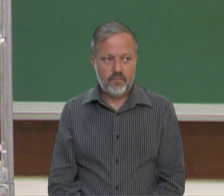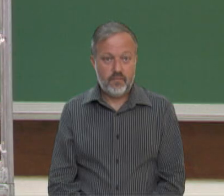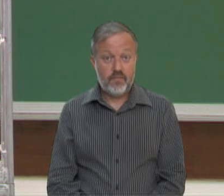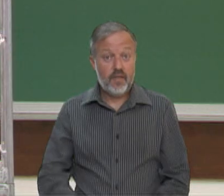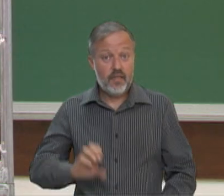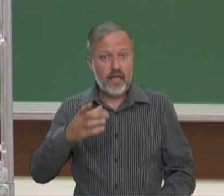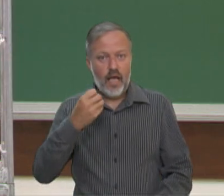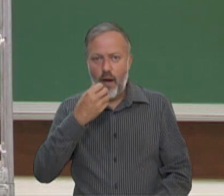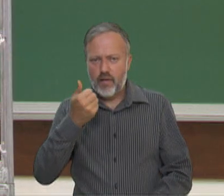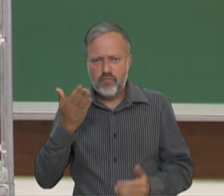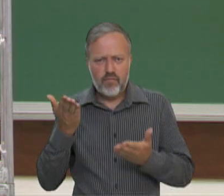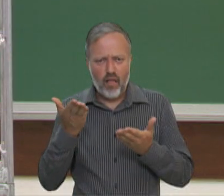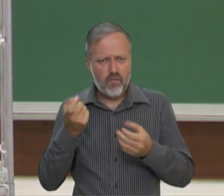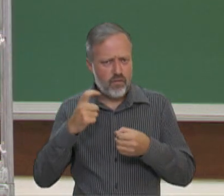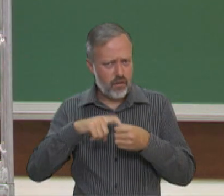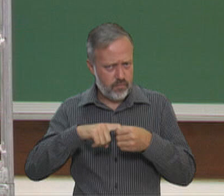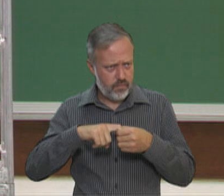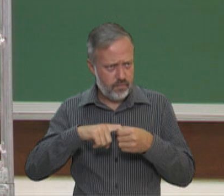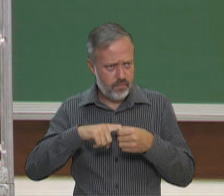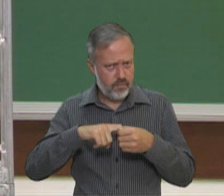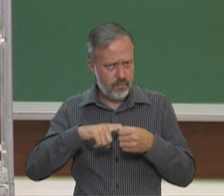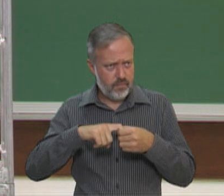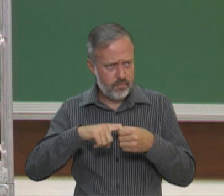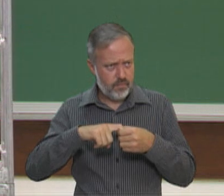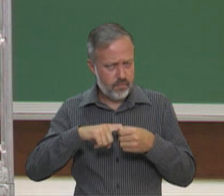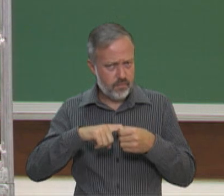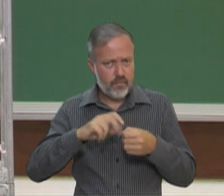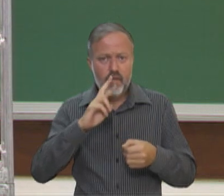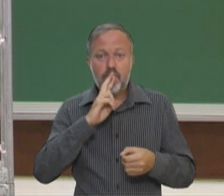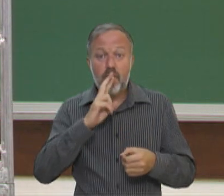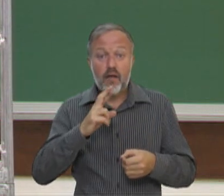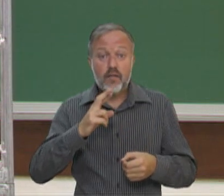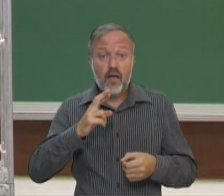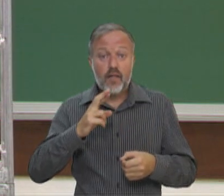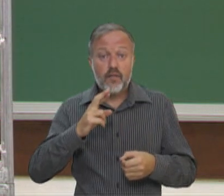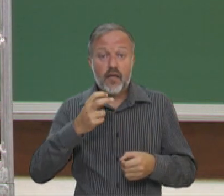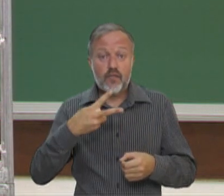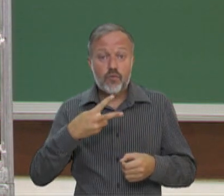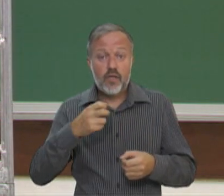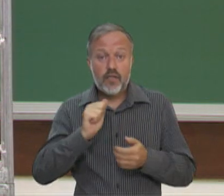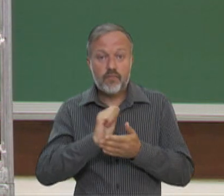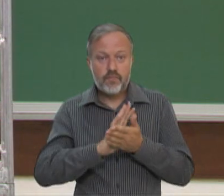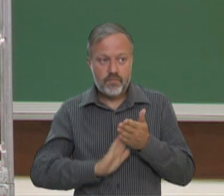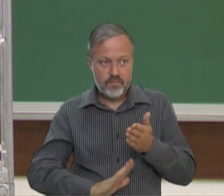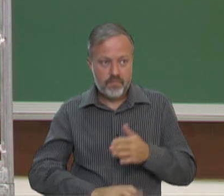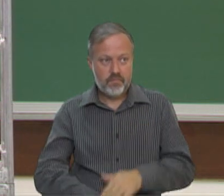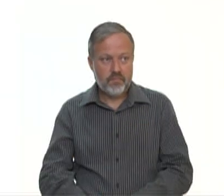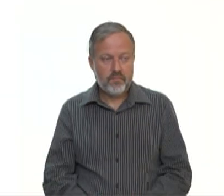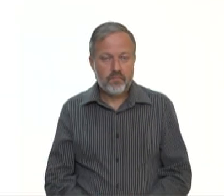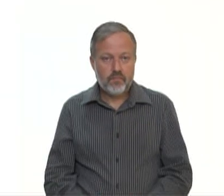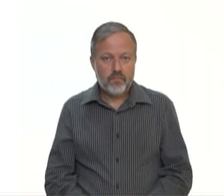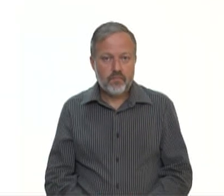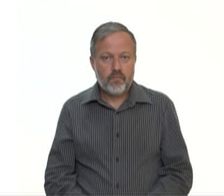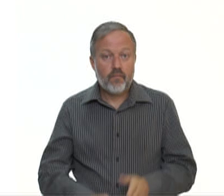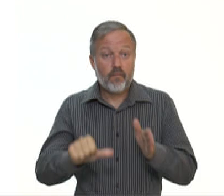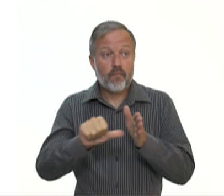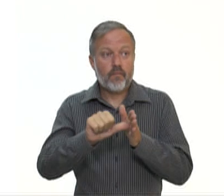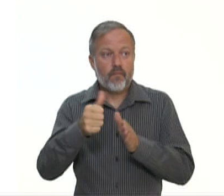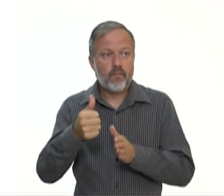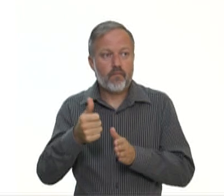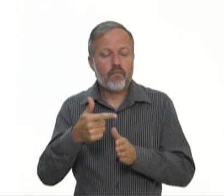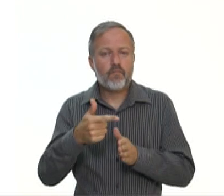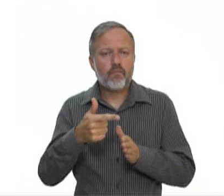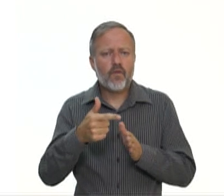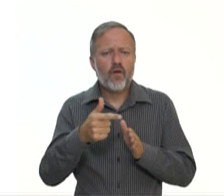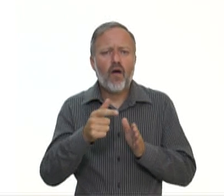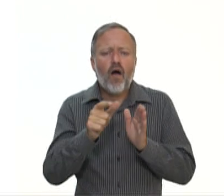Vale? Voltamos. Então, a resposta dessas duas atividades está aqui. Primeiro, a